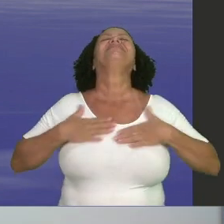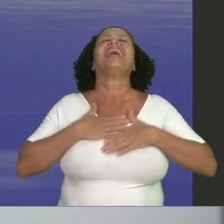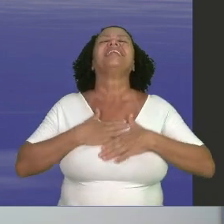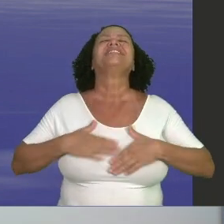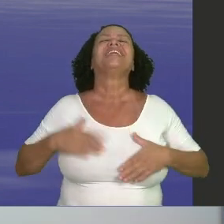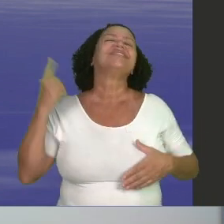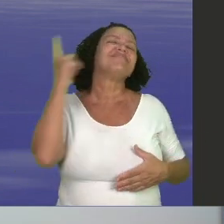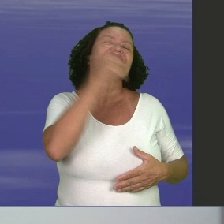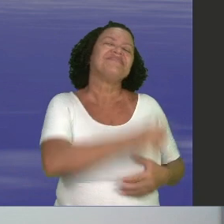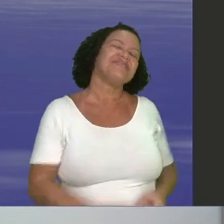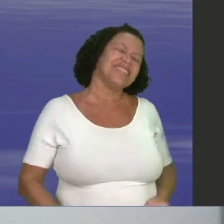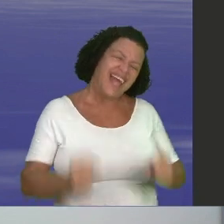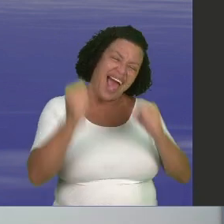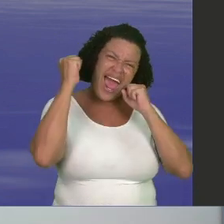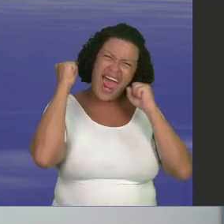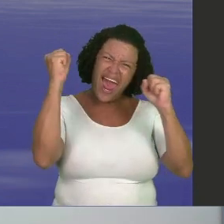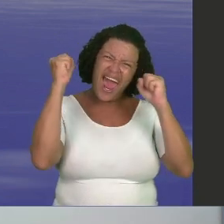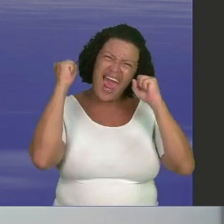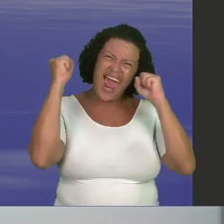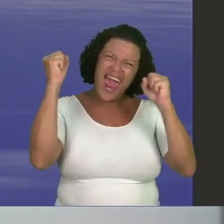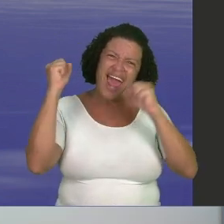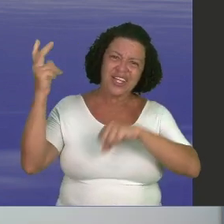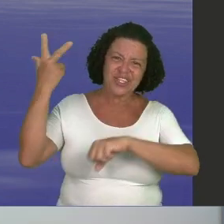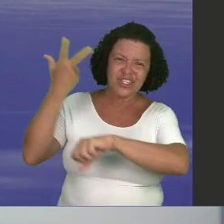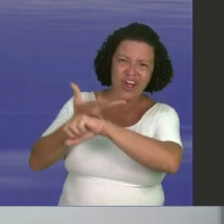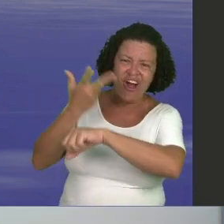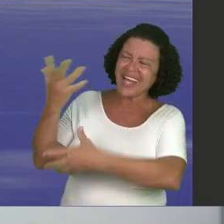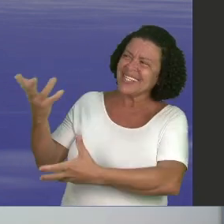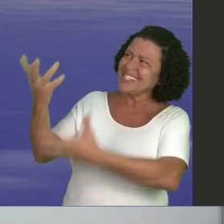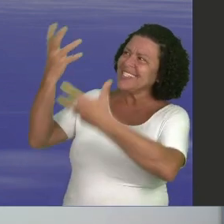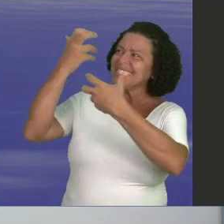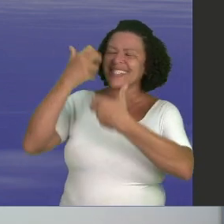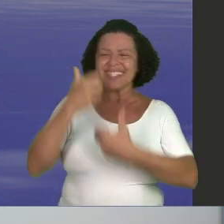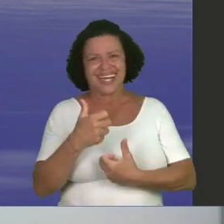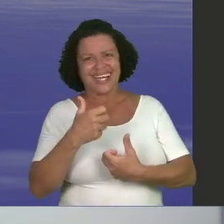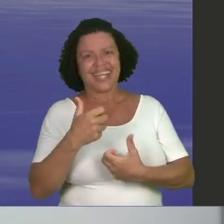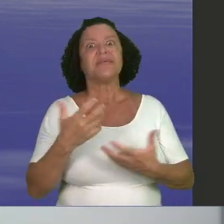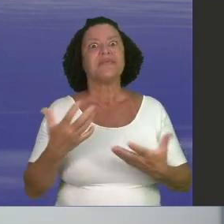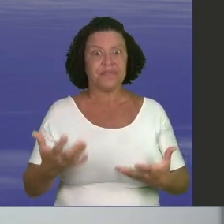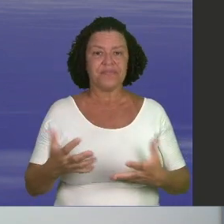do dever cumprido, à satisfação de mais uma prova cumprida.